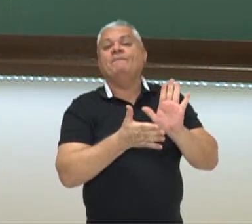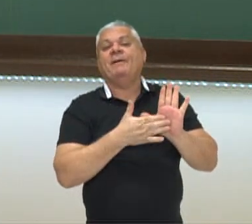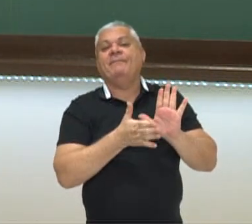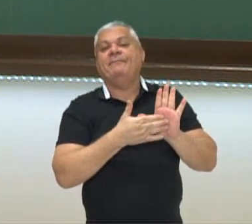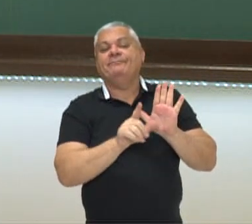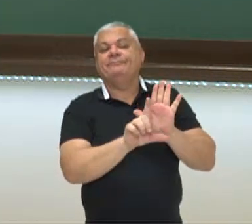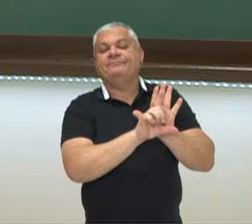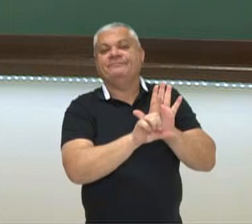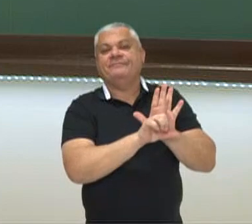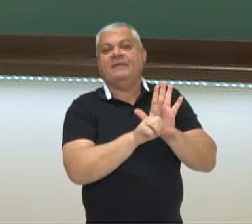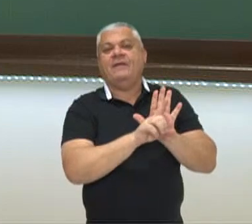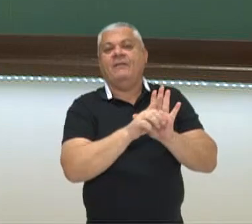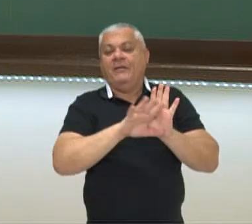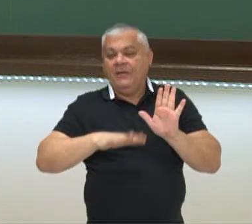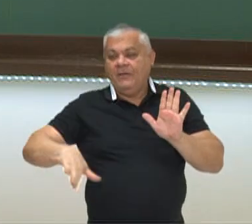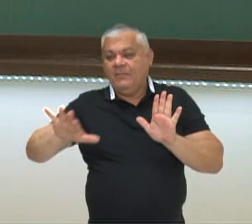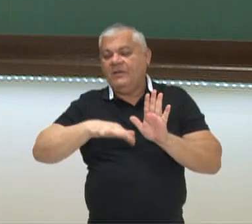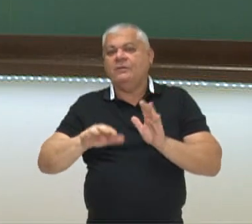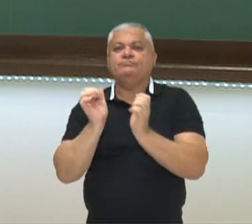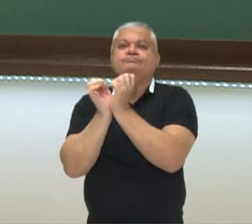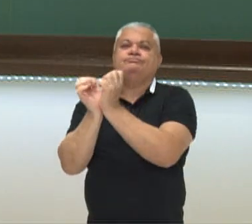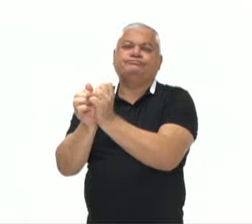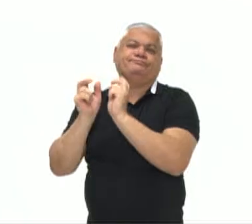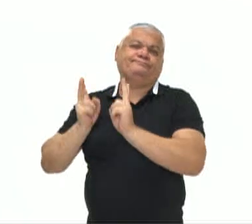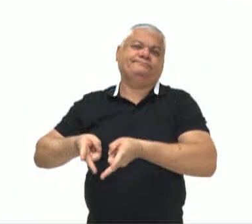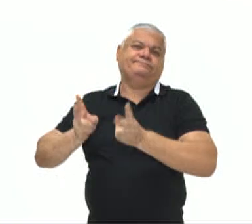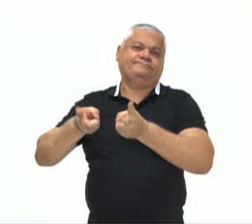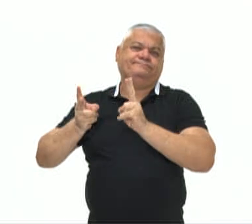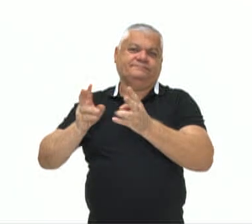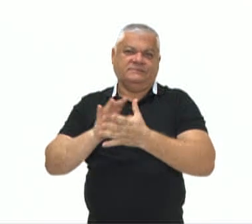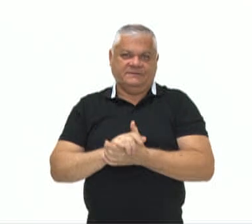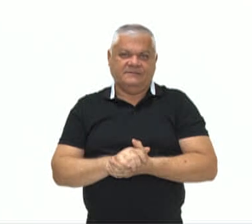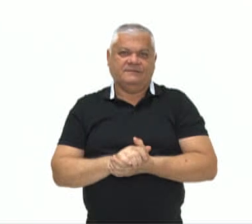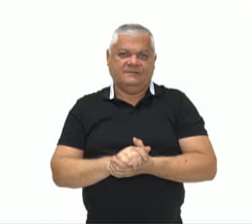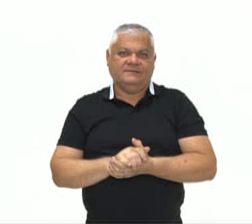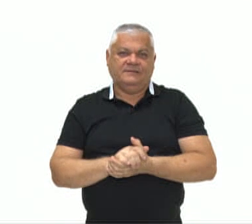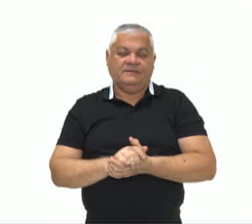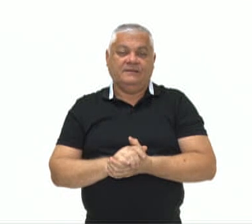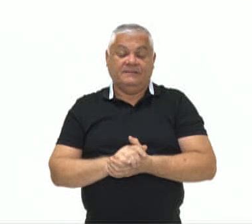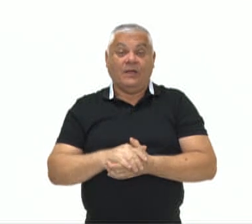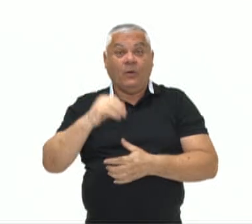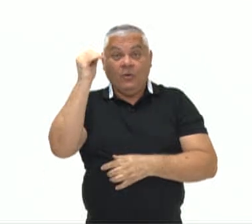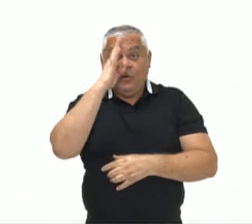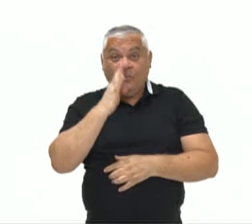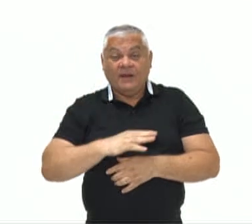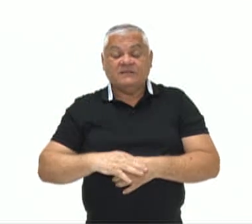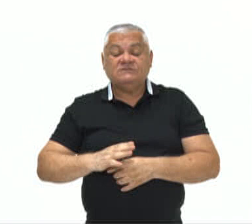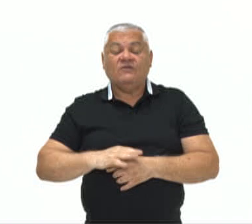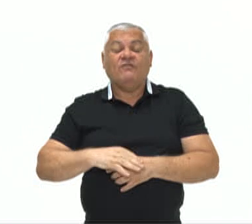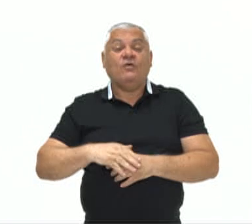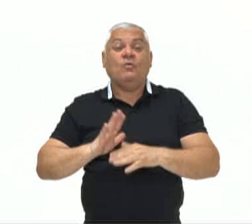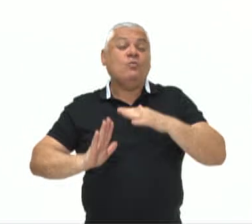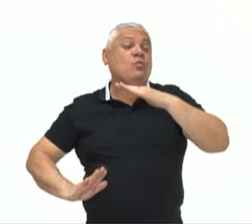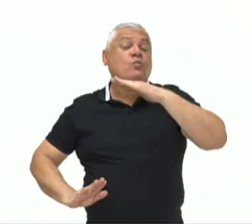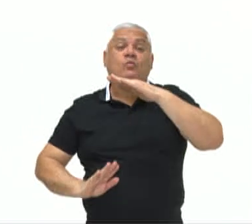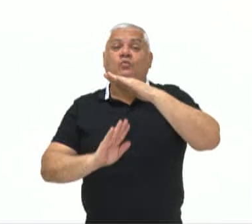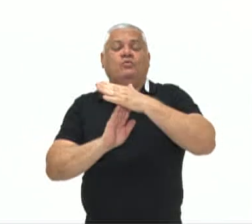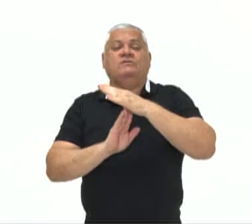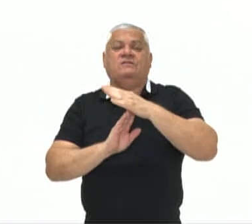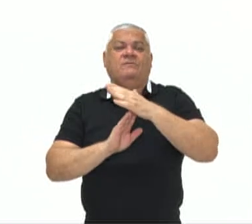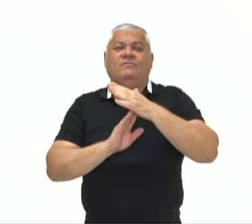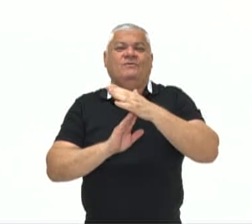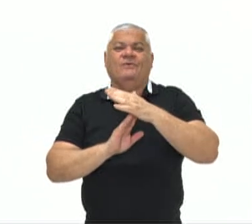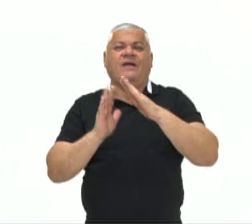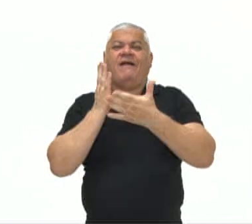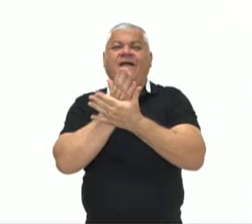foram práticas escravocratas. O Brasil foi um dos últimos países do mundo a abolir esse regime de exploração